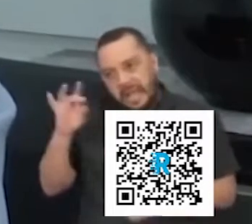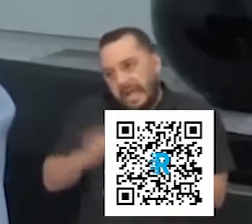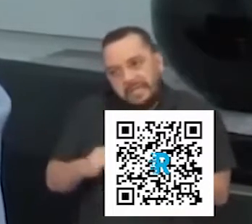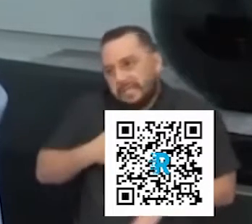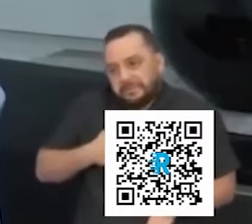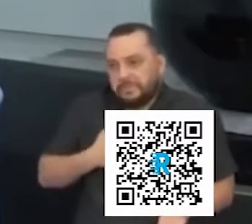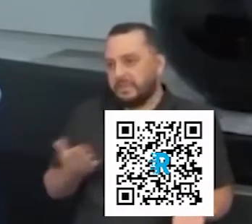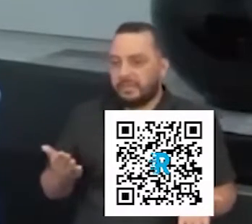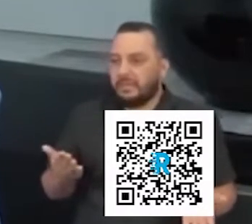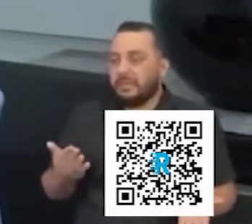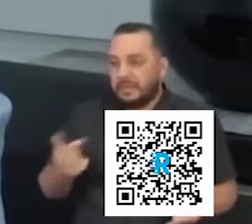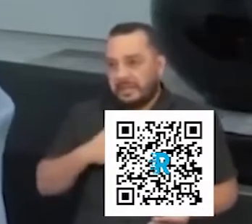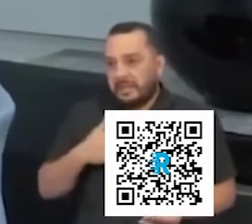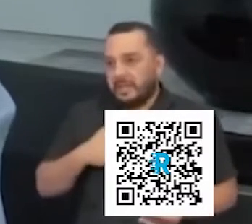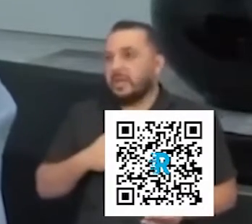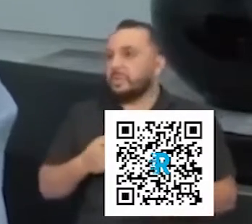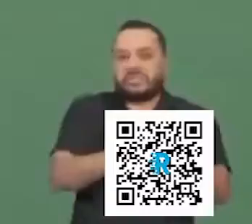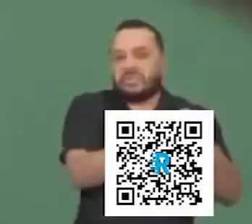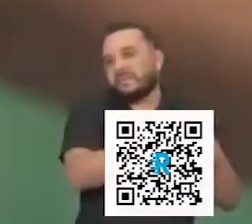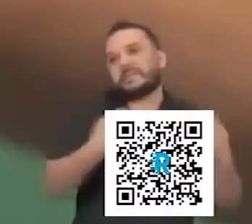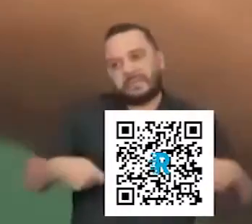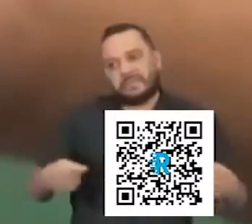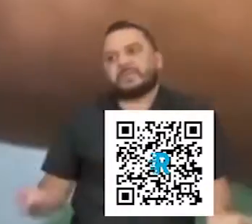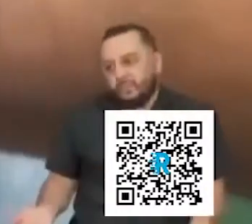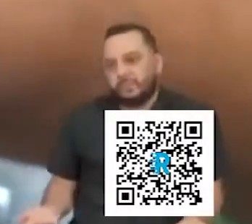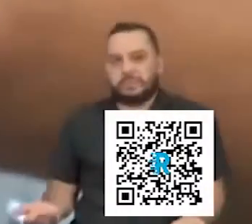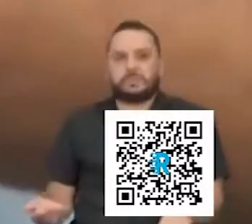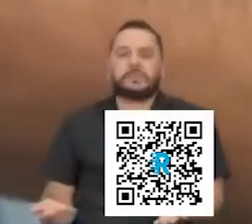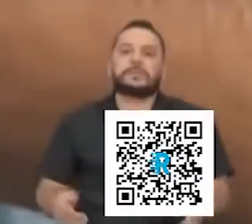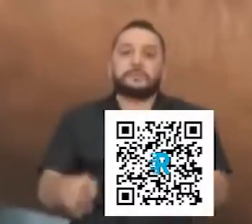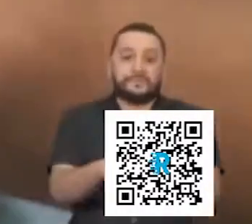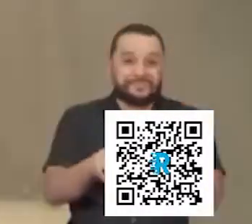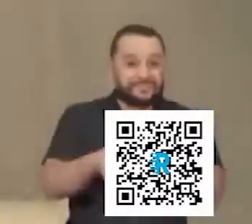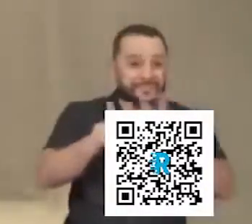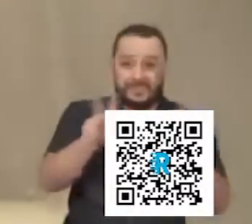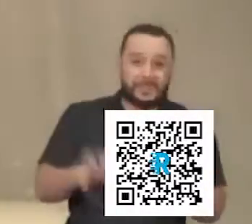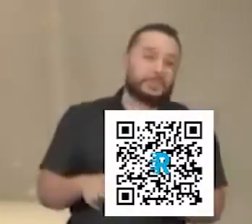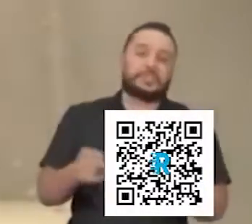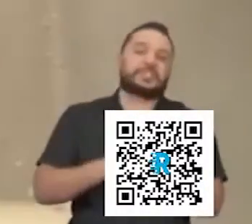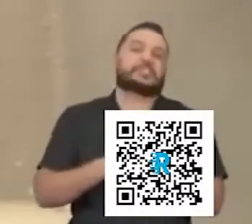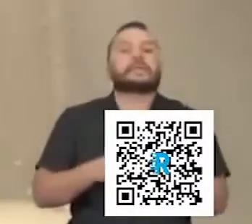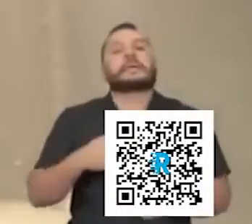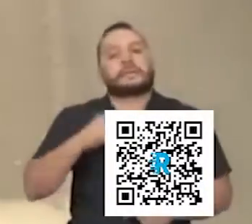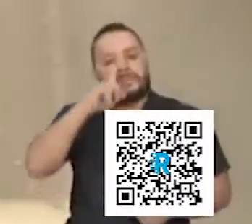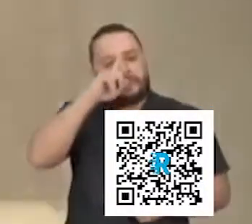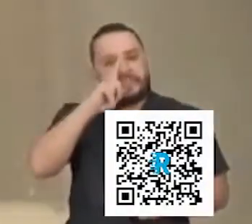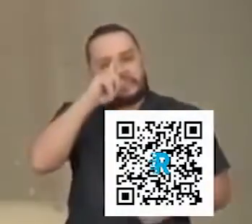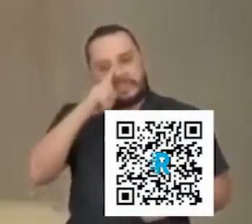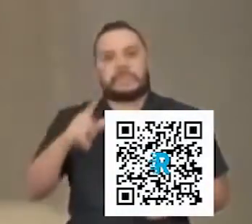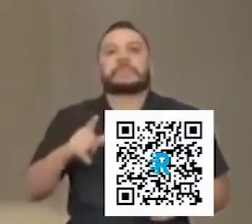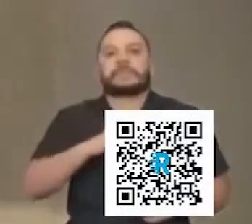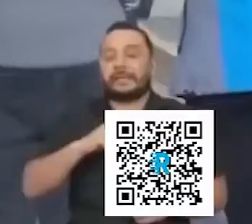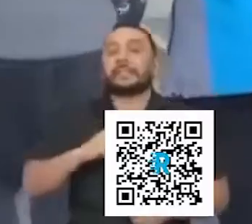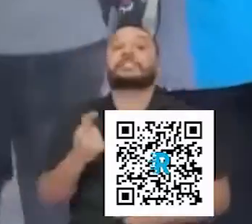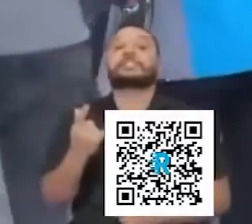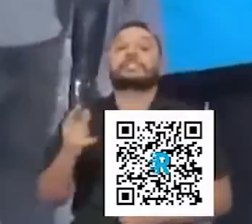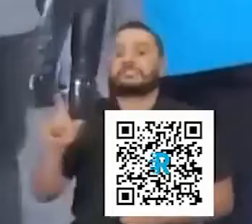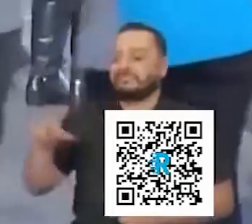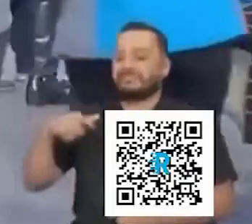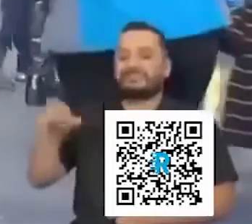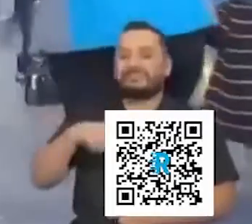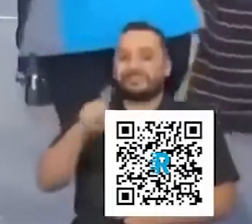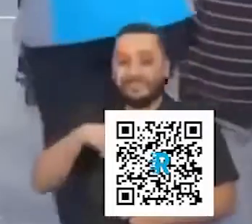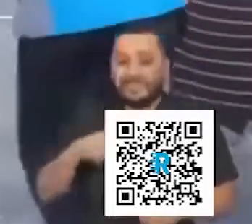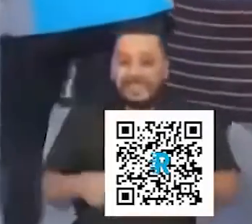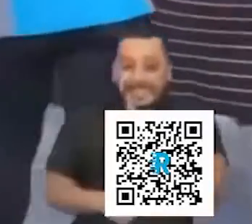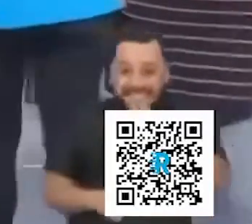como não ficar, não tem como não fazer dívida hoje em dia. É, quando o assunto é dívida, o perigo maior está no dinheiro de plástico. A cada